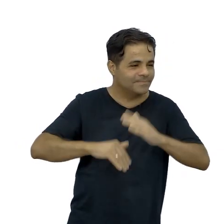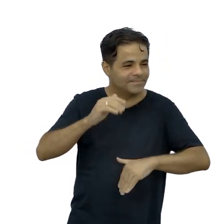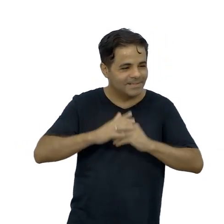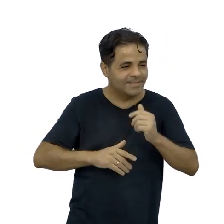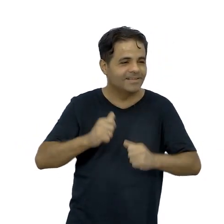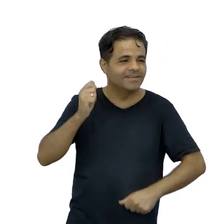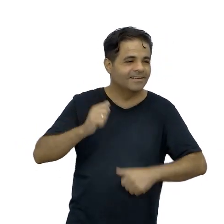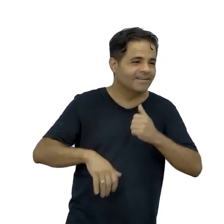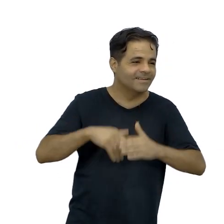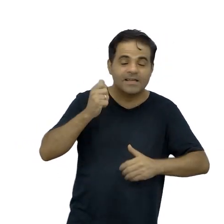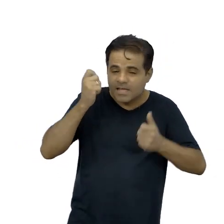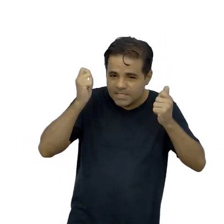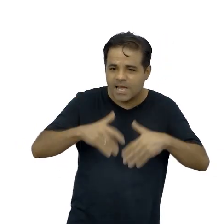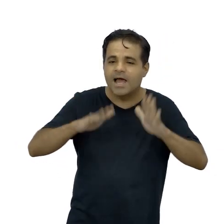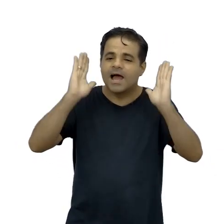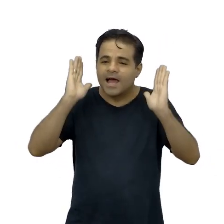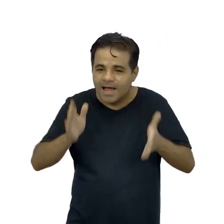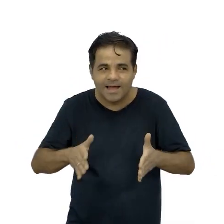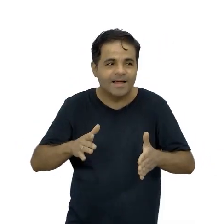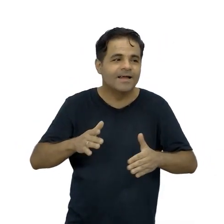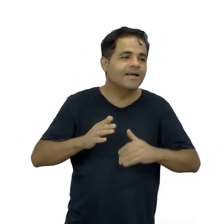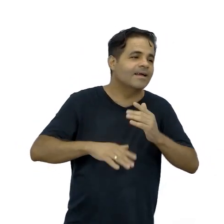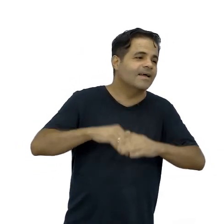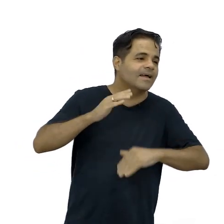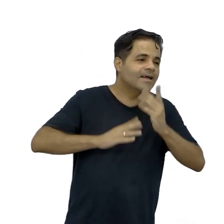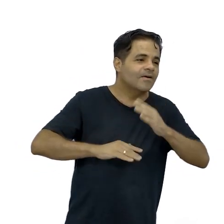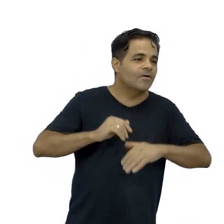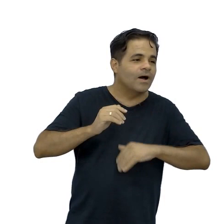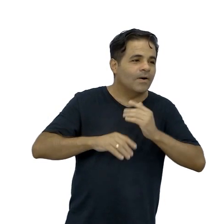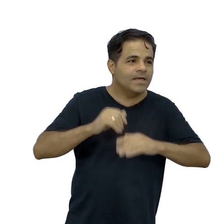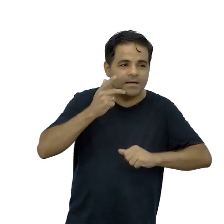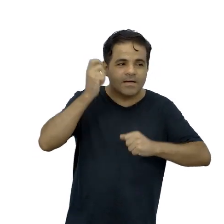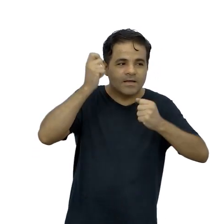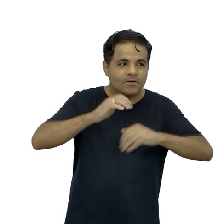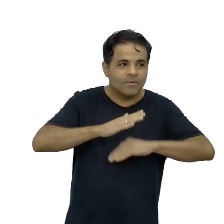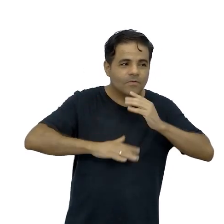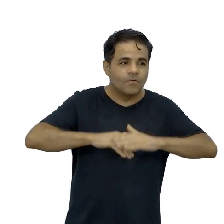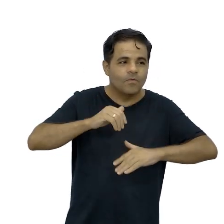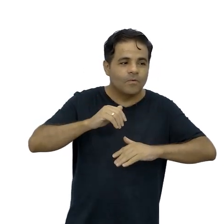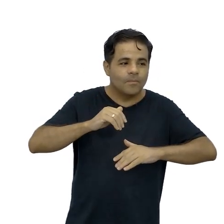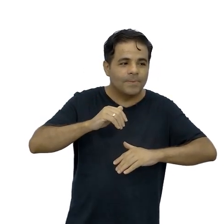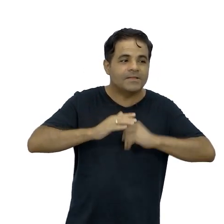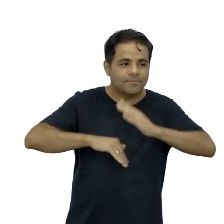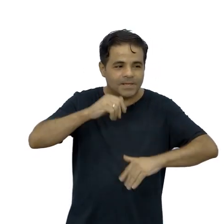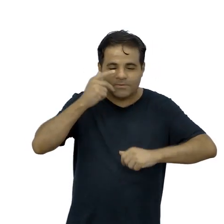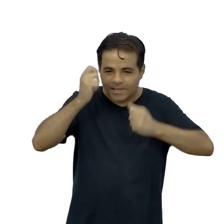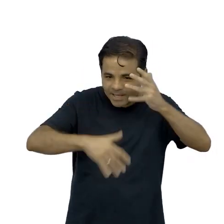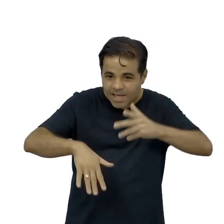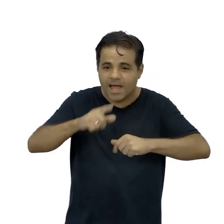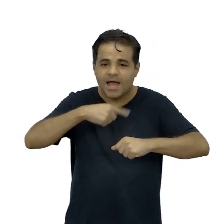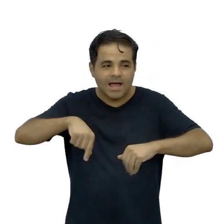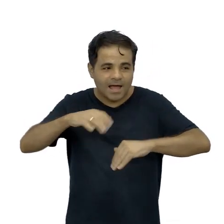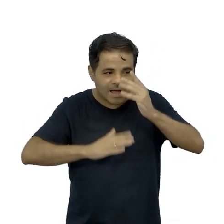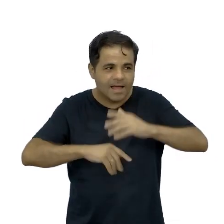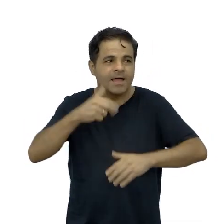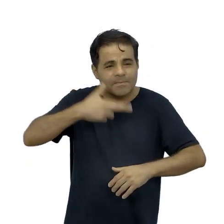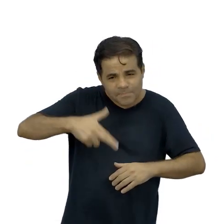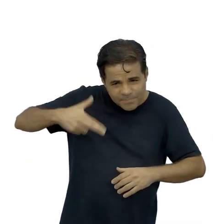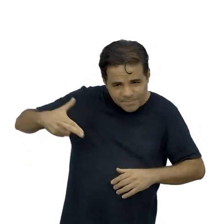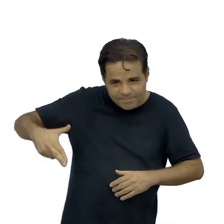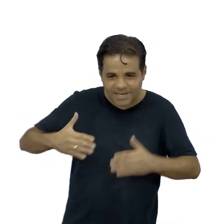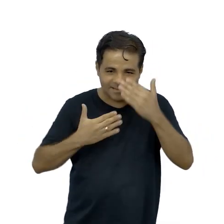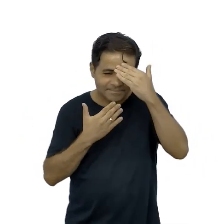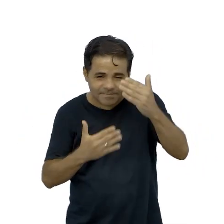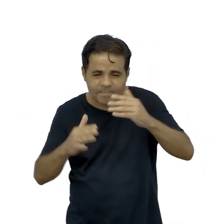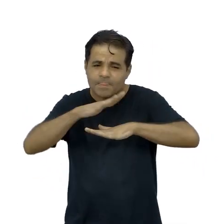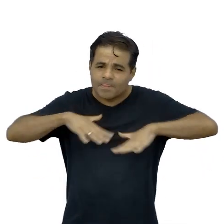e etc. Tá? Então a gente já leu, já deu uma passada sobre ela, não vamos aqui repeti-la para